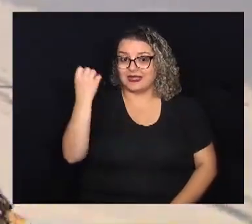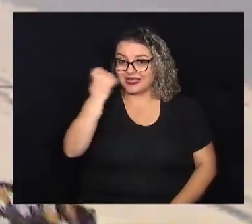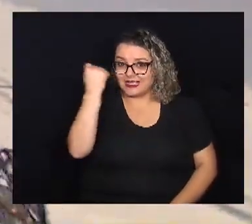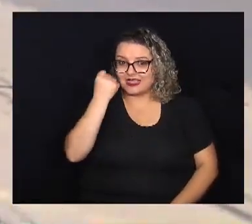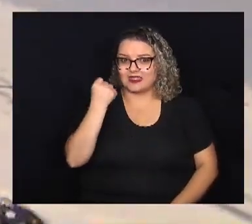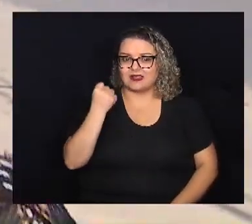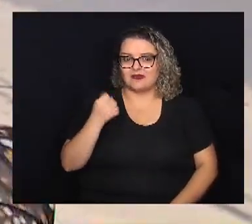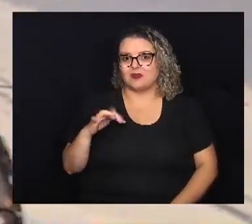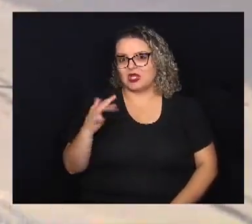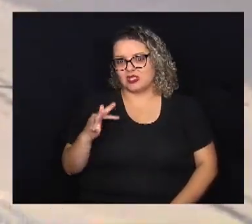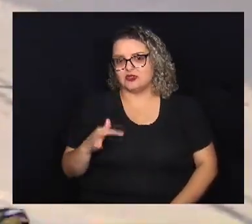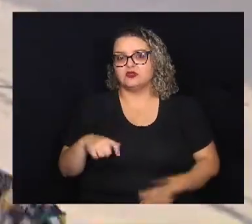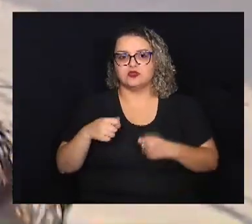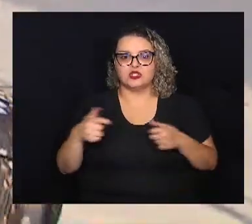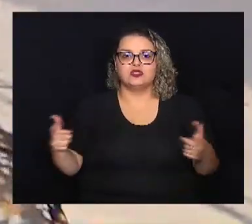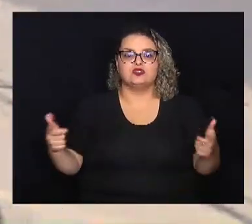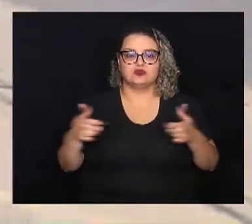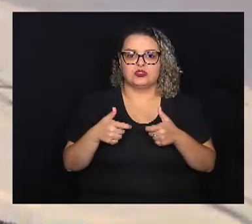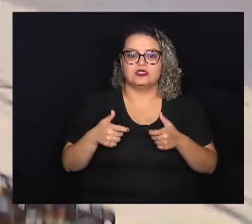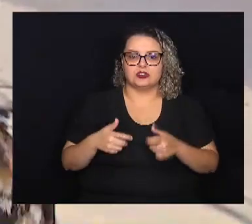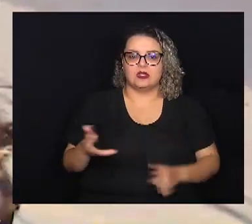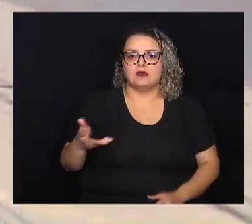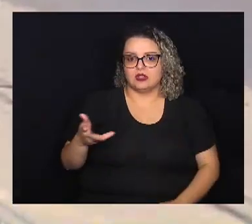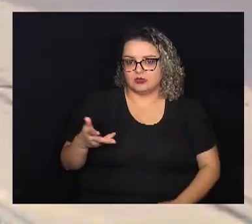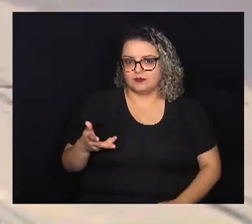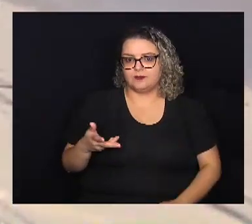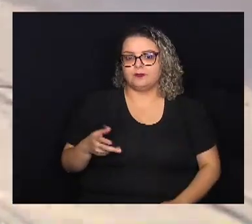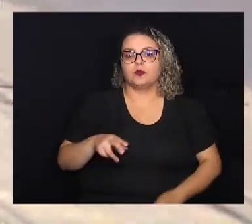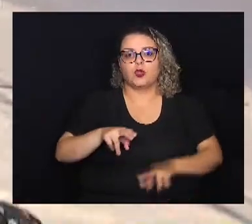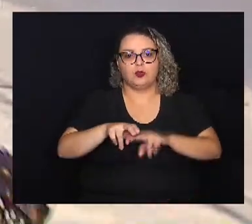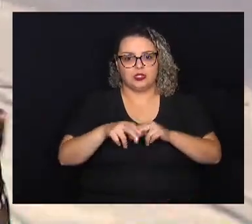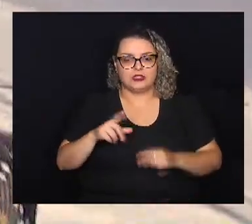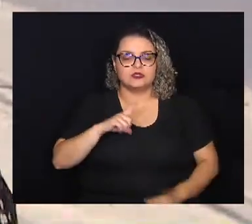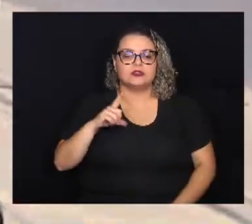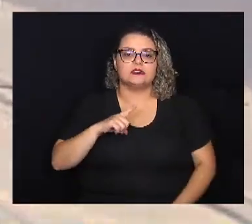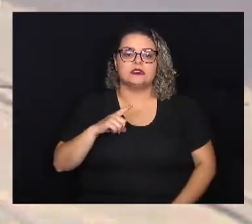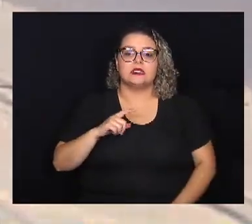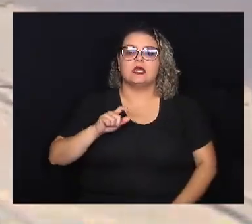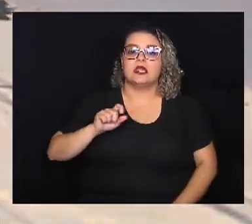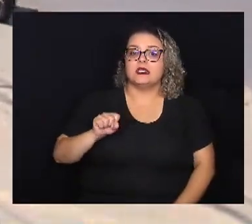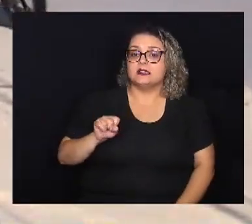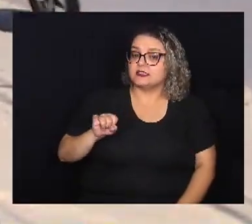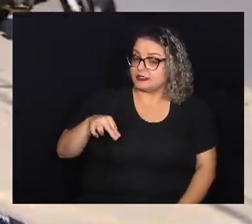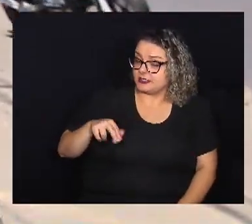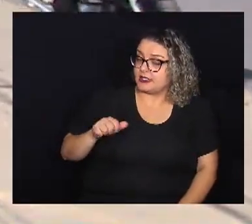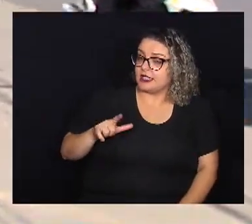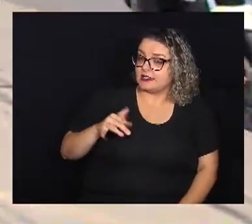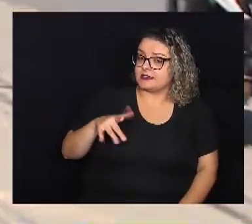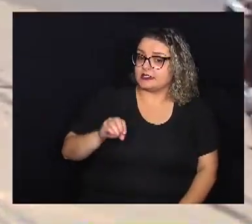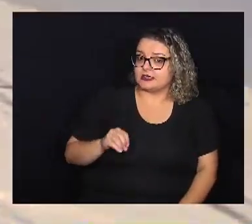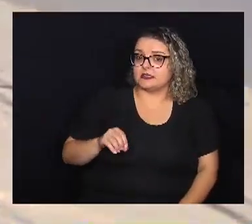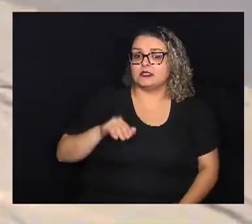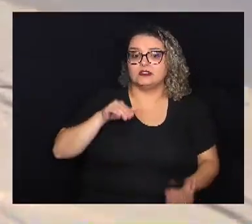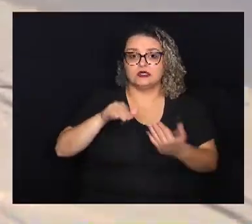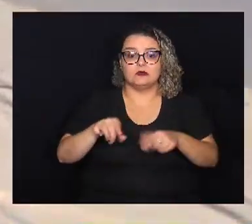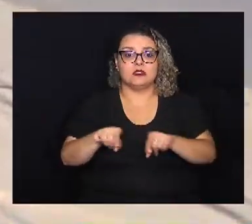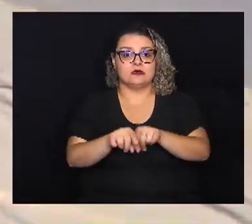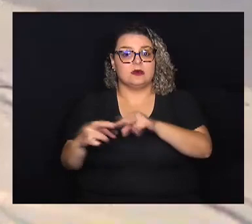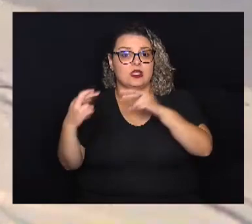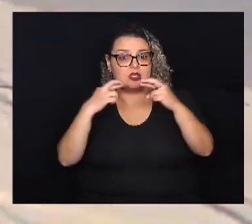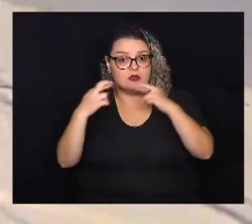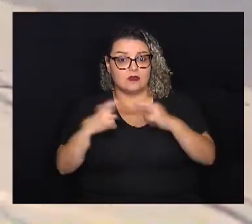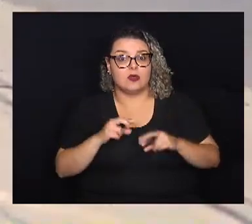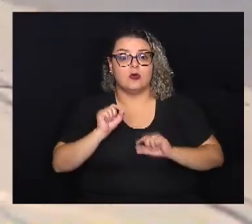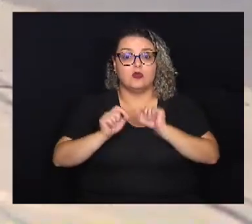a gente precisa de uma redução da velocidade. Para isso, a gente tem a sinalização de trânsito, mas a gente também tem a fiscalização. O a gente